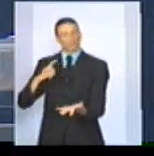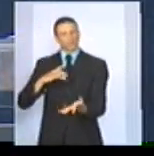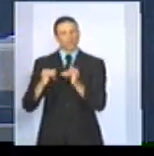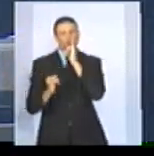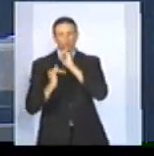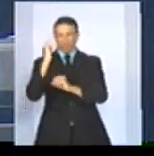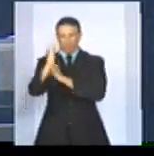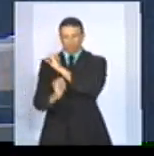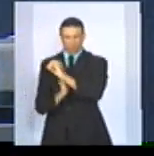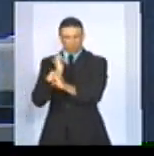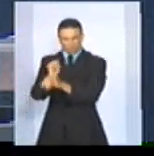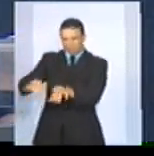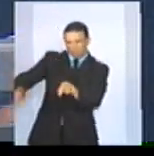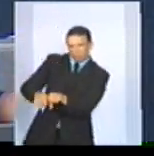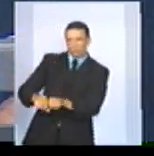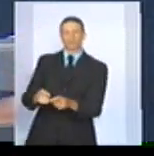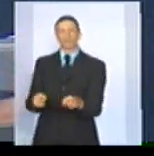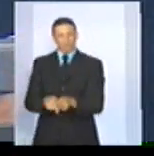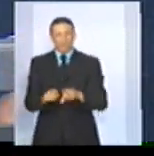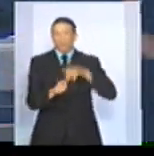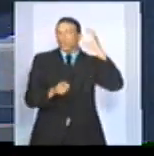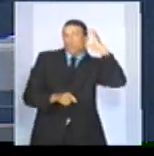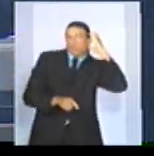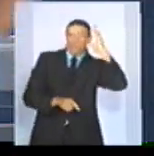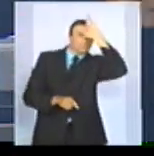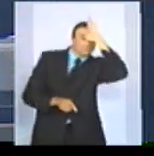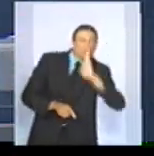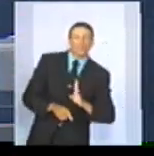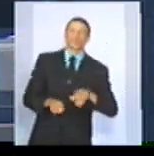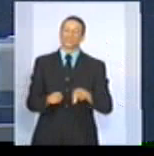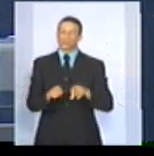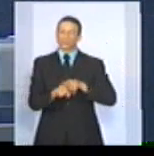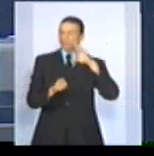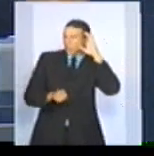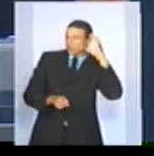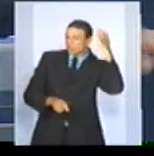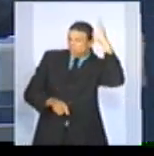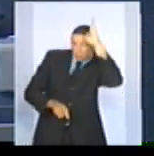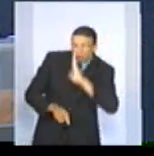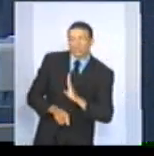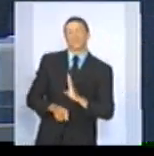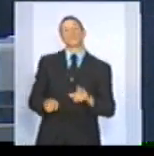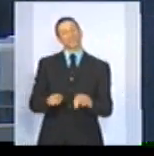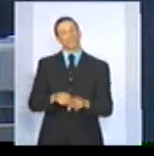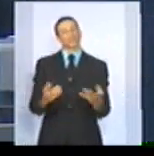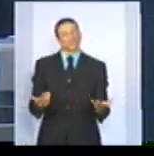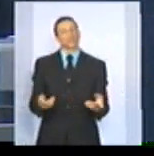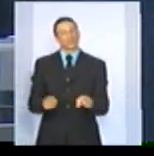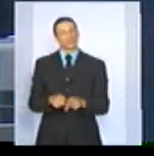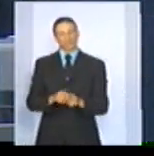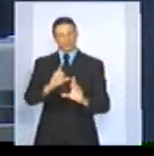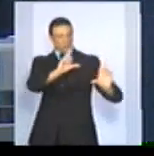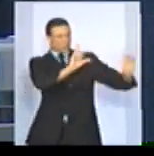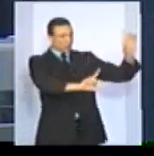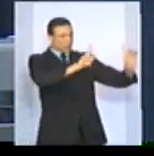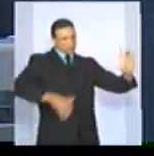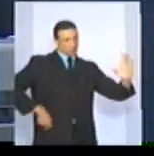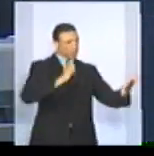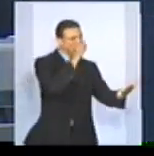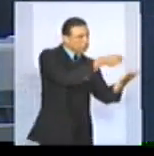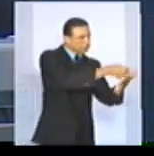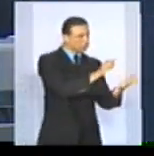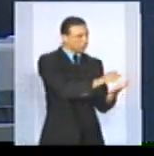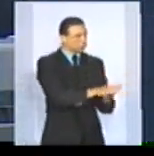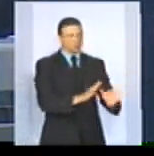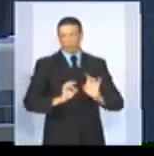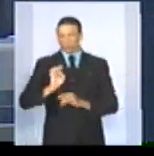larga as difusão sim aberta Que nós tínhamos também a Rádio Difusão aberta não só a a questão teve por assinatura e todo esse